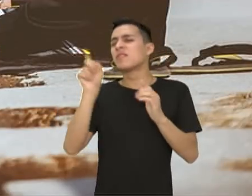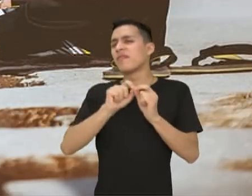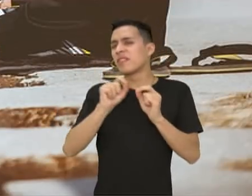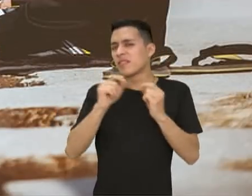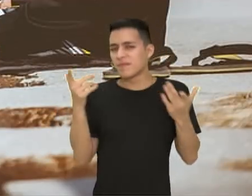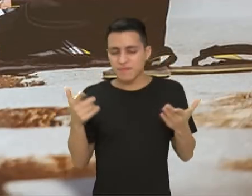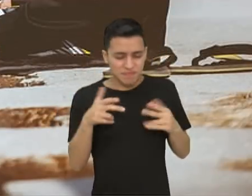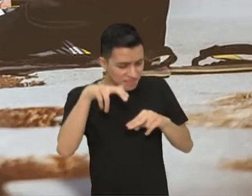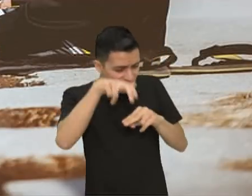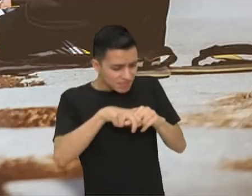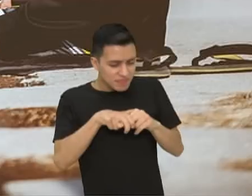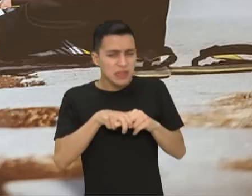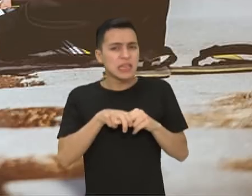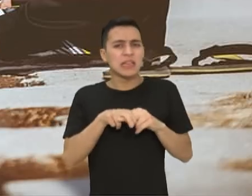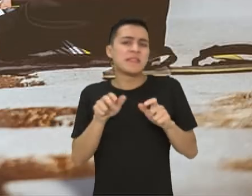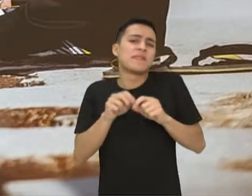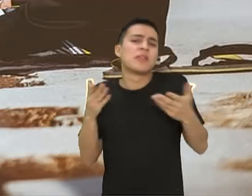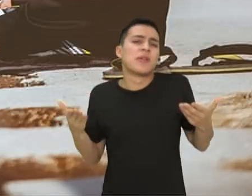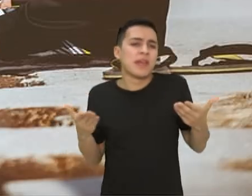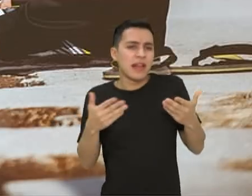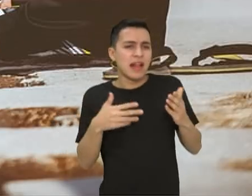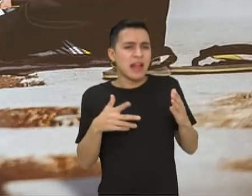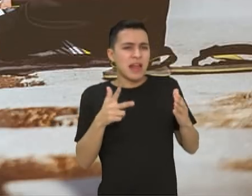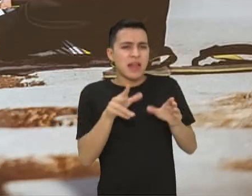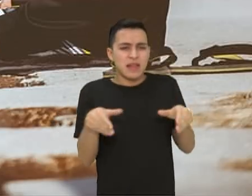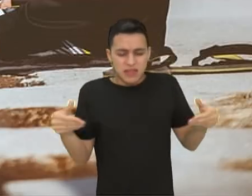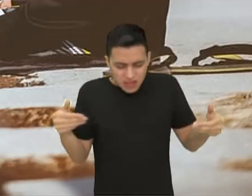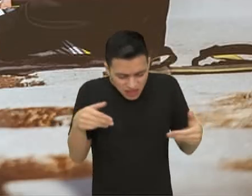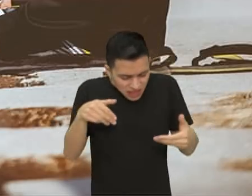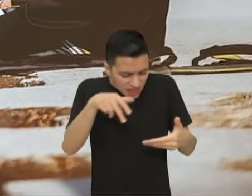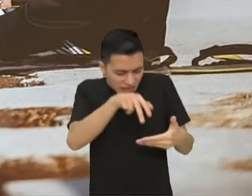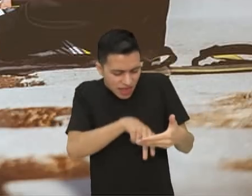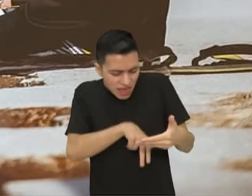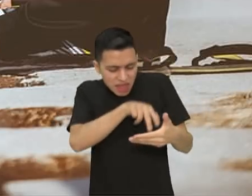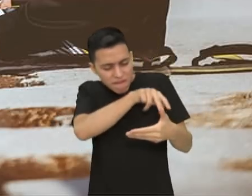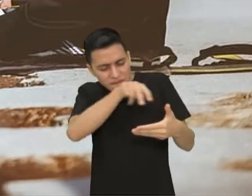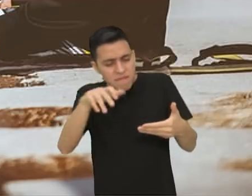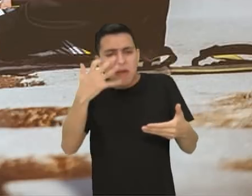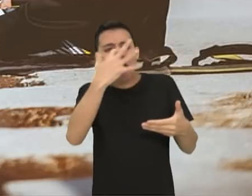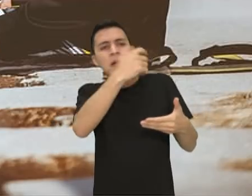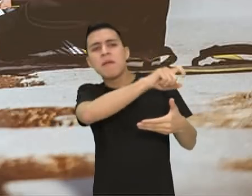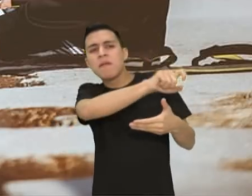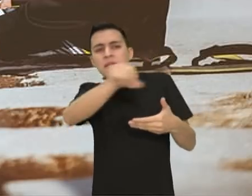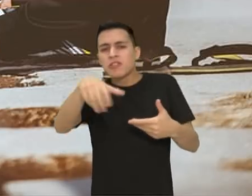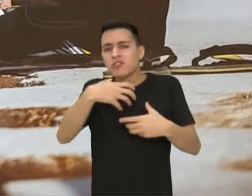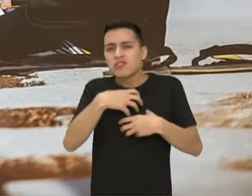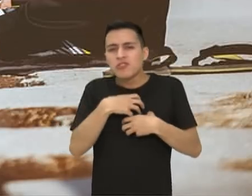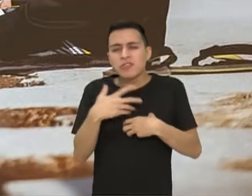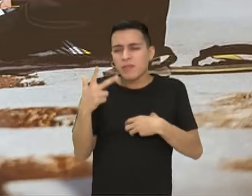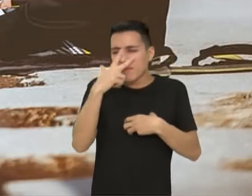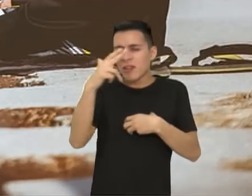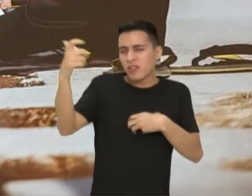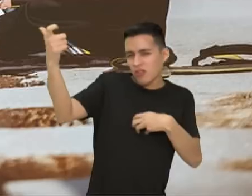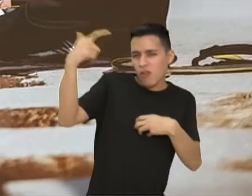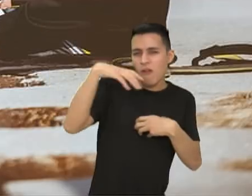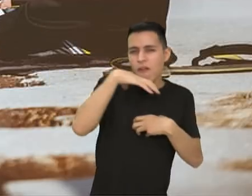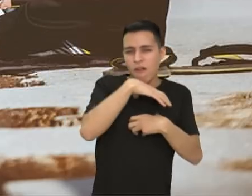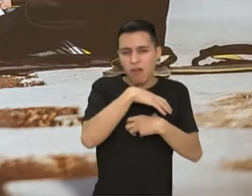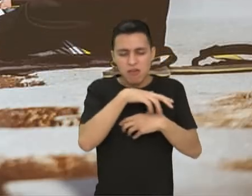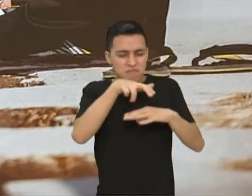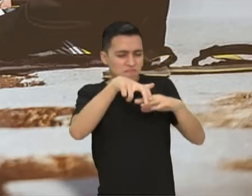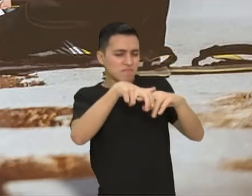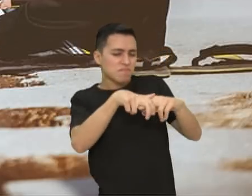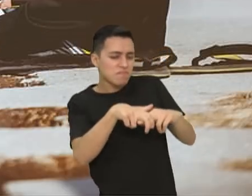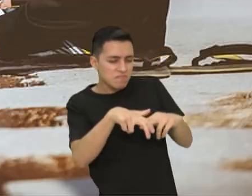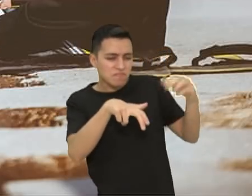Está sentadinho, está lendo um livro, apreciando a paisagem, sentindo o calorzinho do sol.